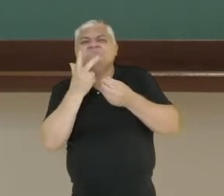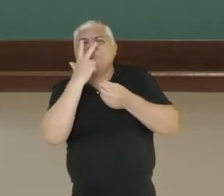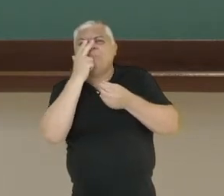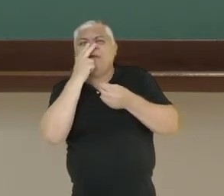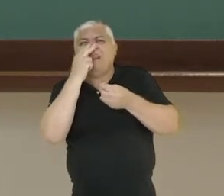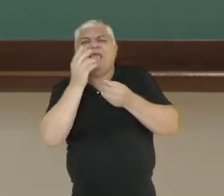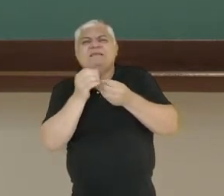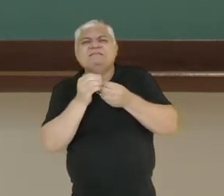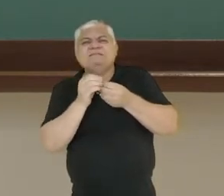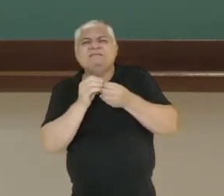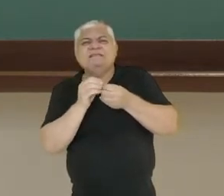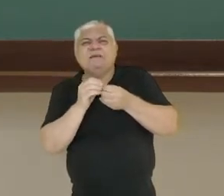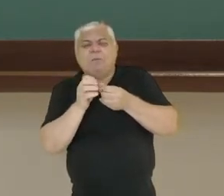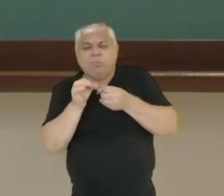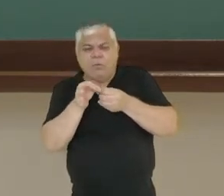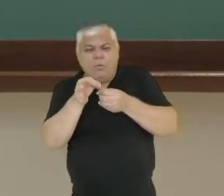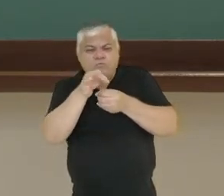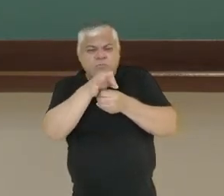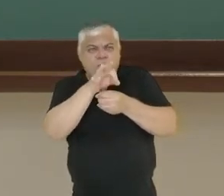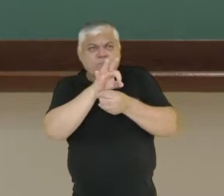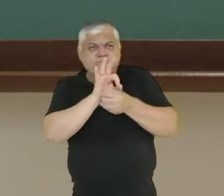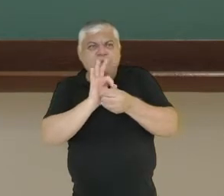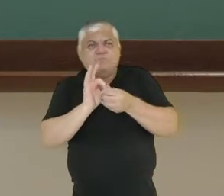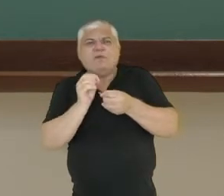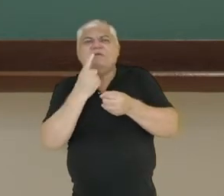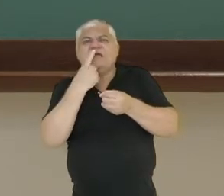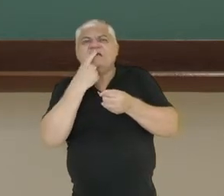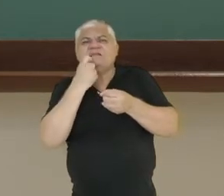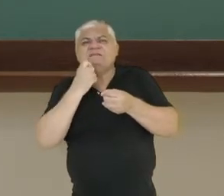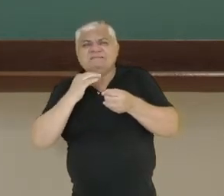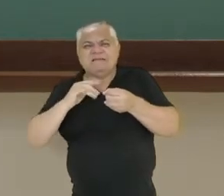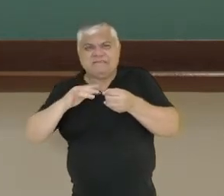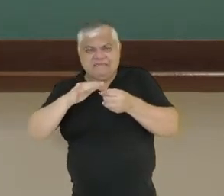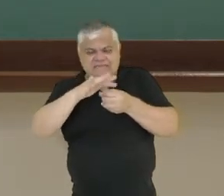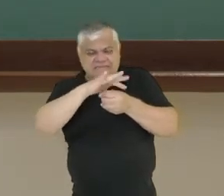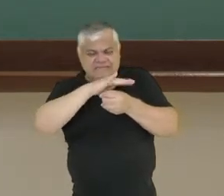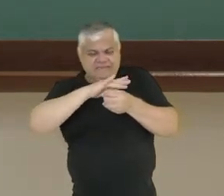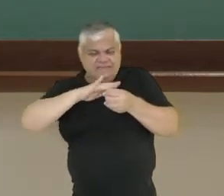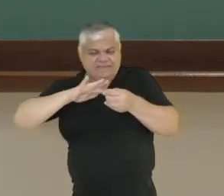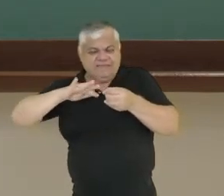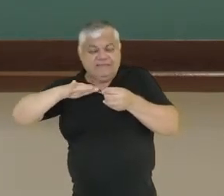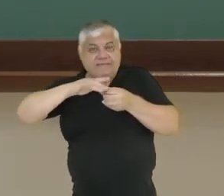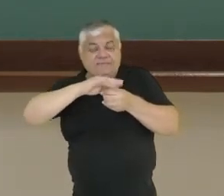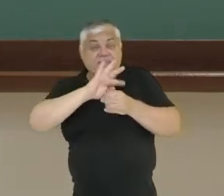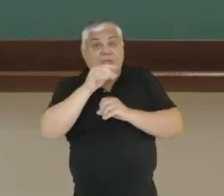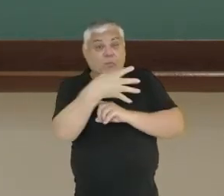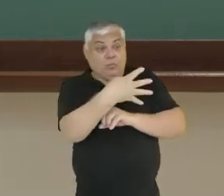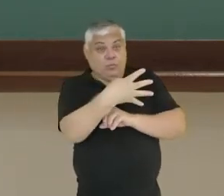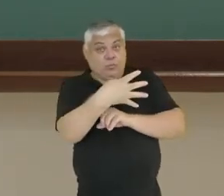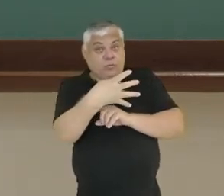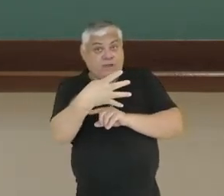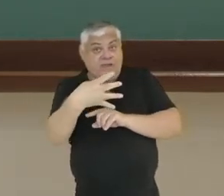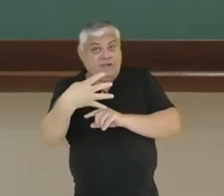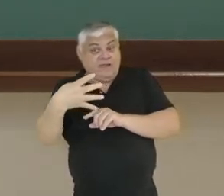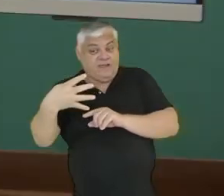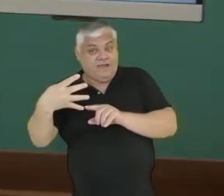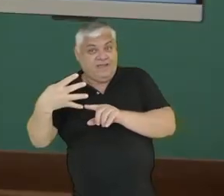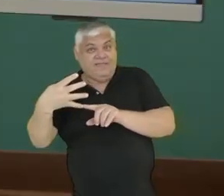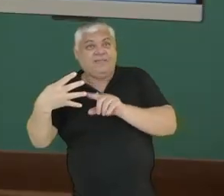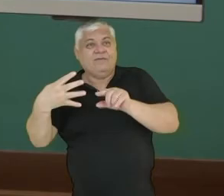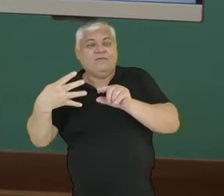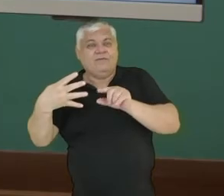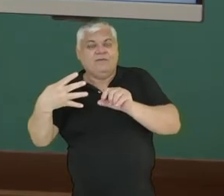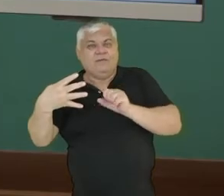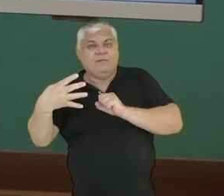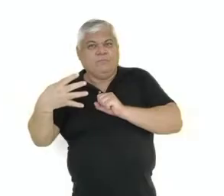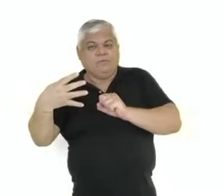ilhas de sangue. Na quarta semana ocorre um evento bem importante. O coração começa a